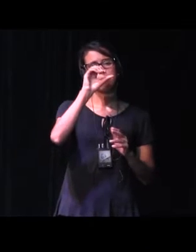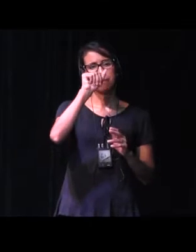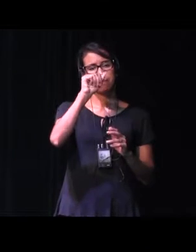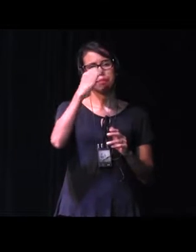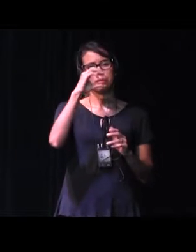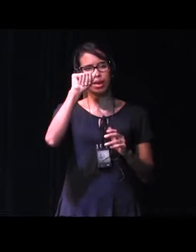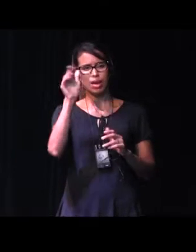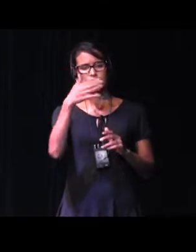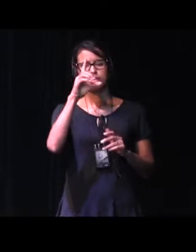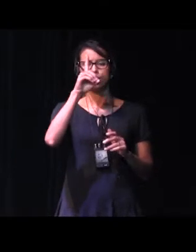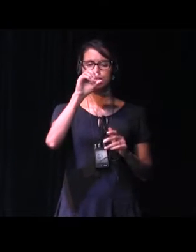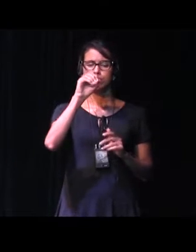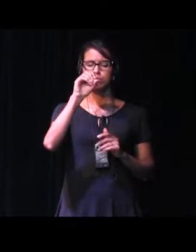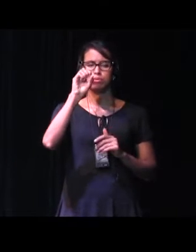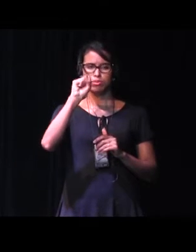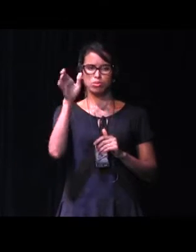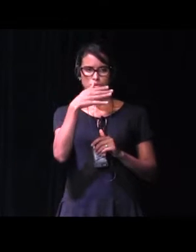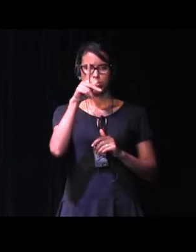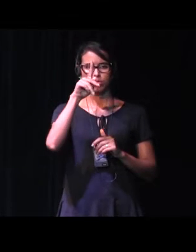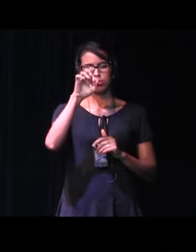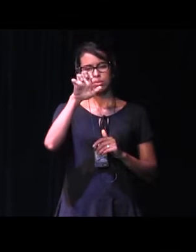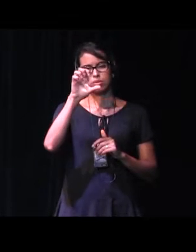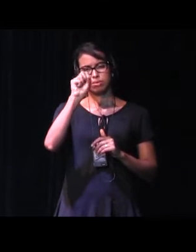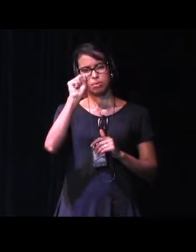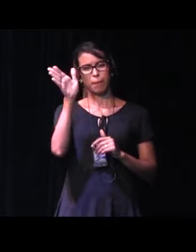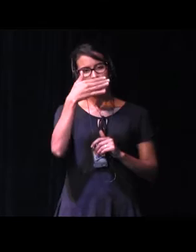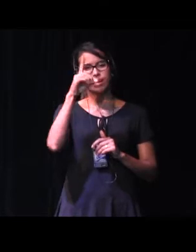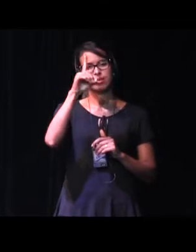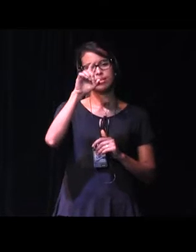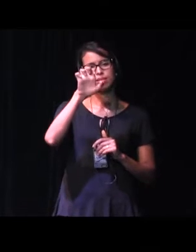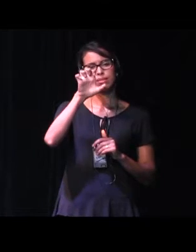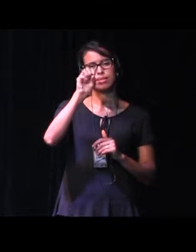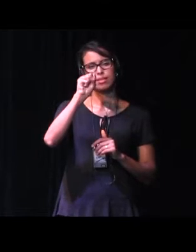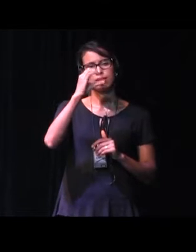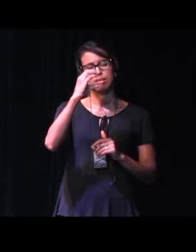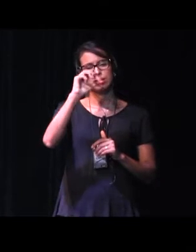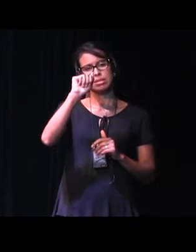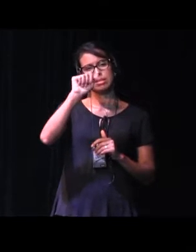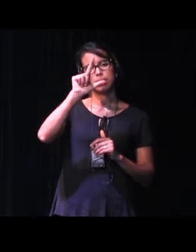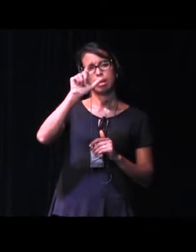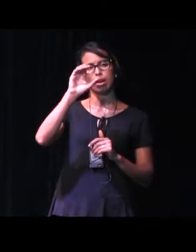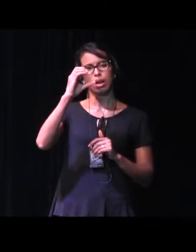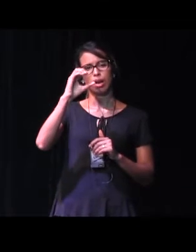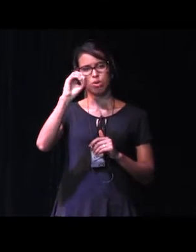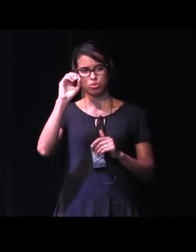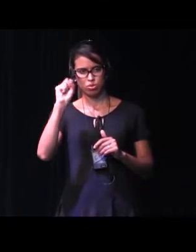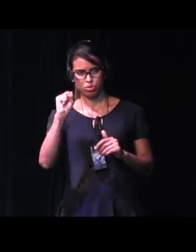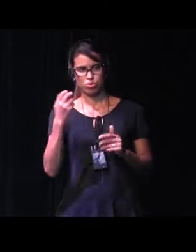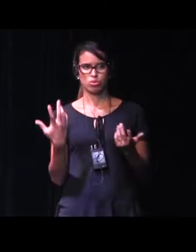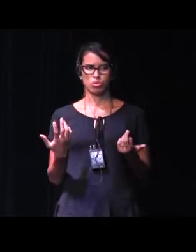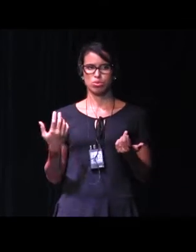E eu acho que é isso que nós temos que fazer na América Latina. Planificar com os europeus, como os europeus, é